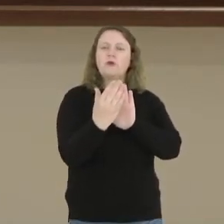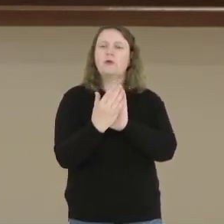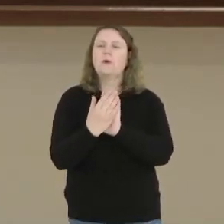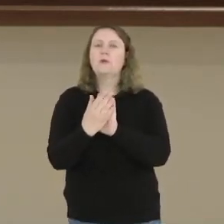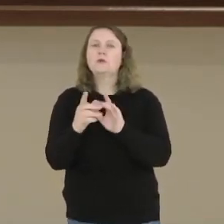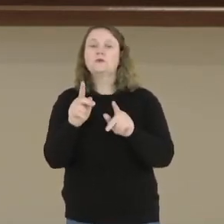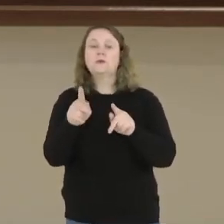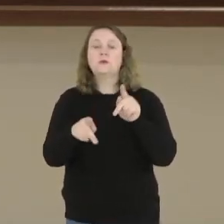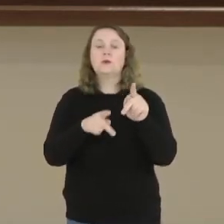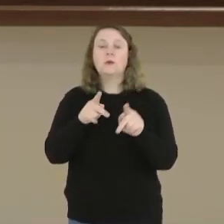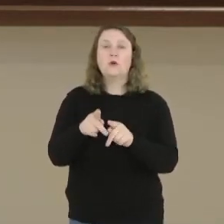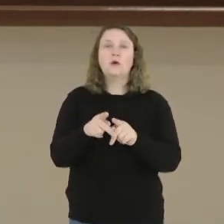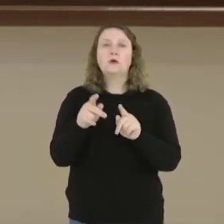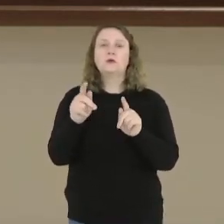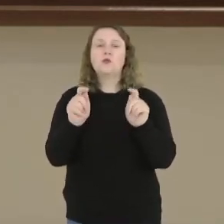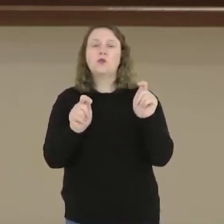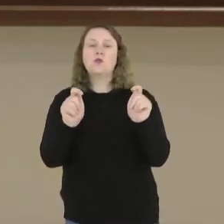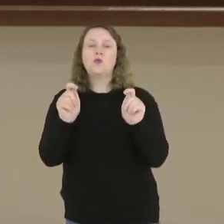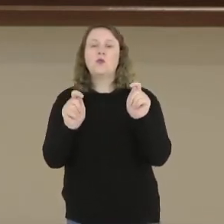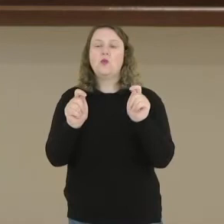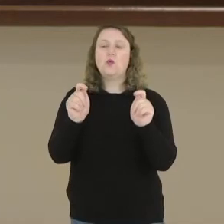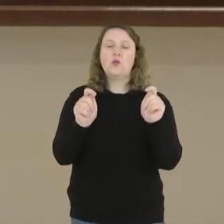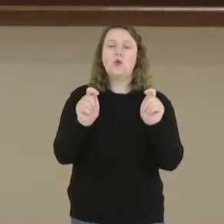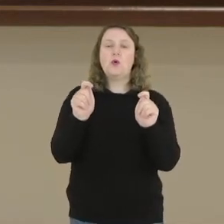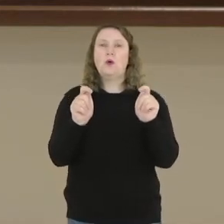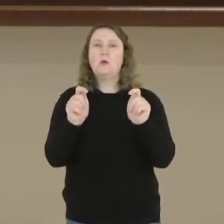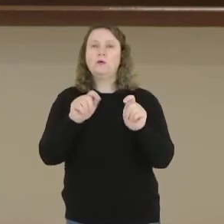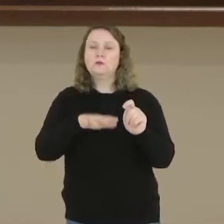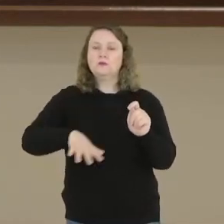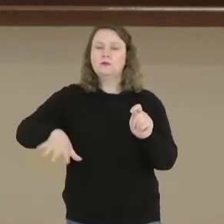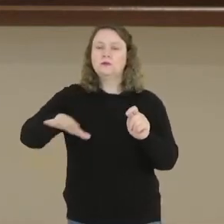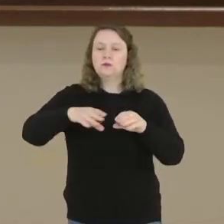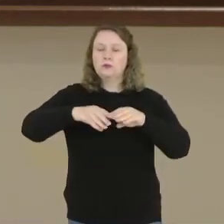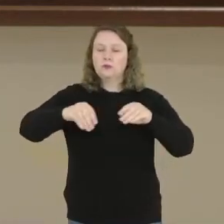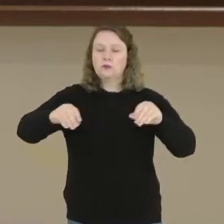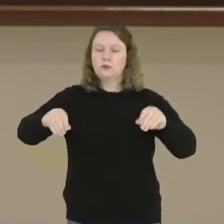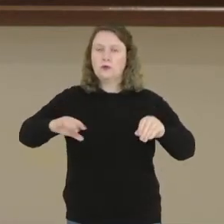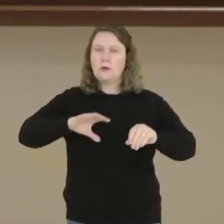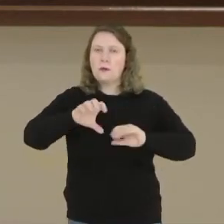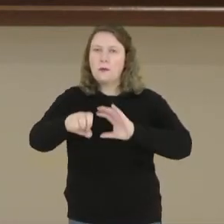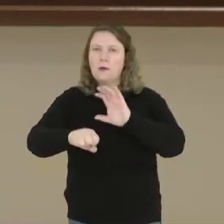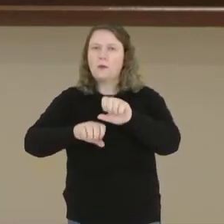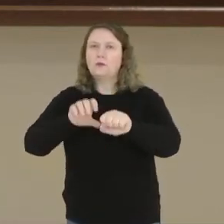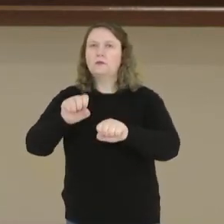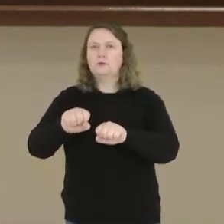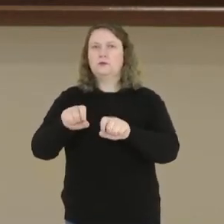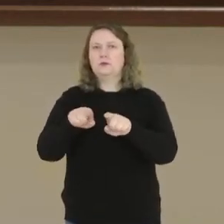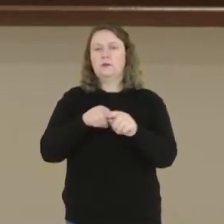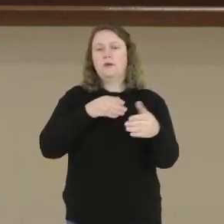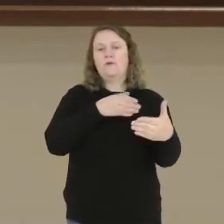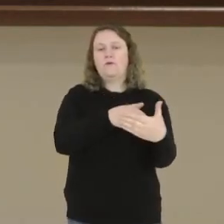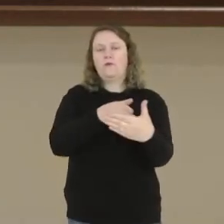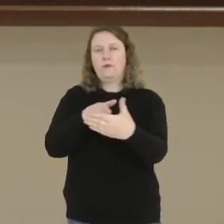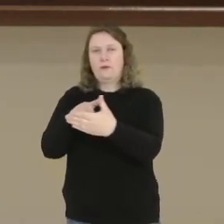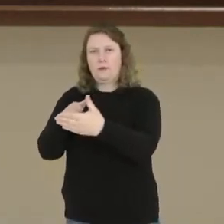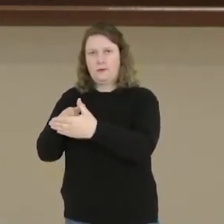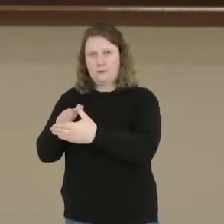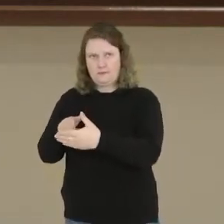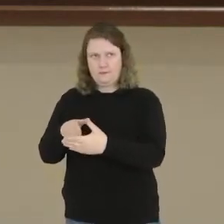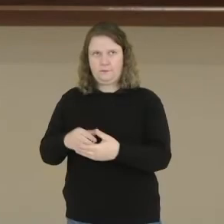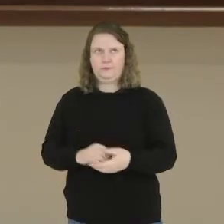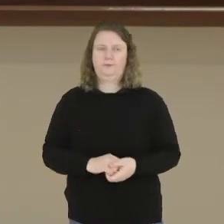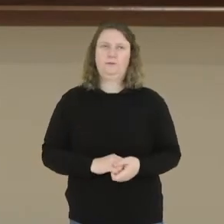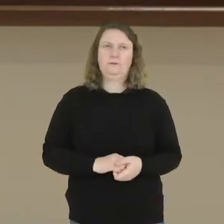os povos que foram dominados, territórios conquistados ou fronteiras defendidas. É impressionante essa lista de fontes